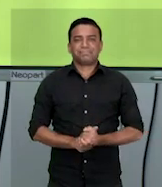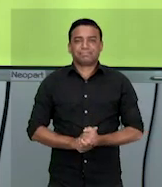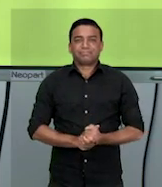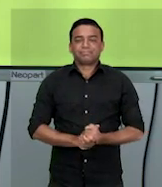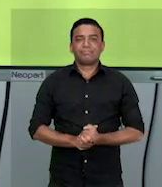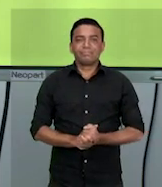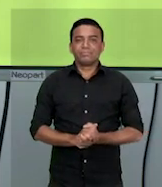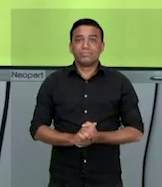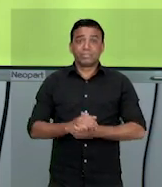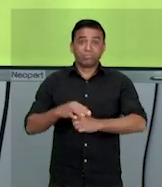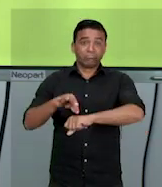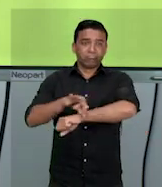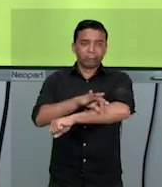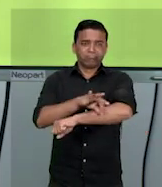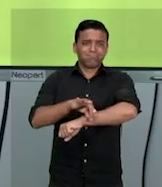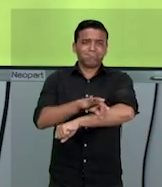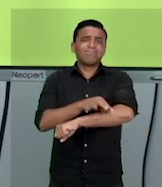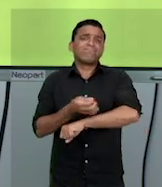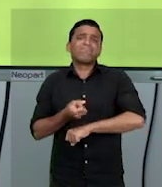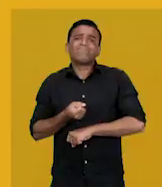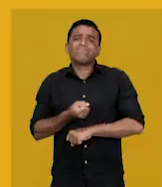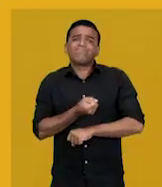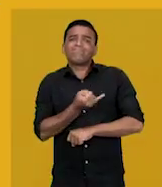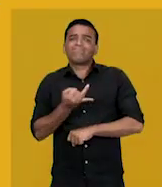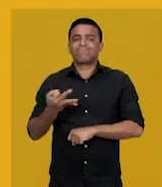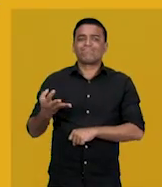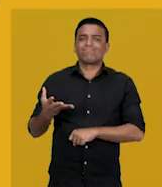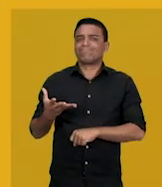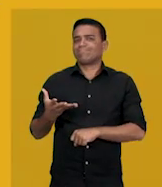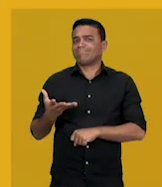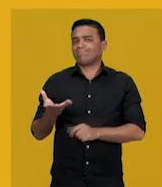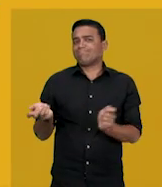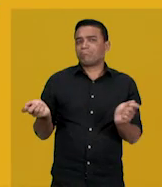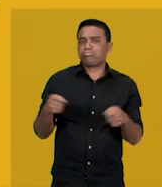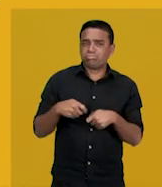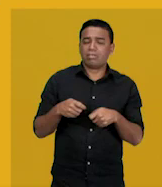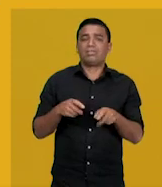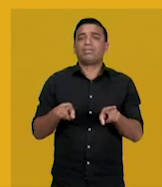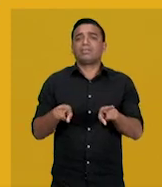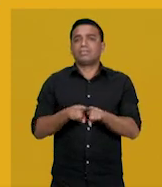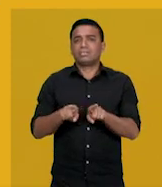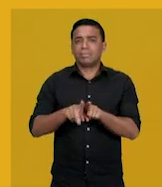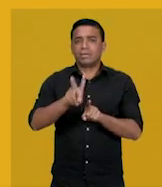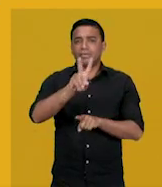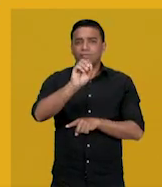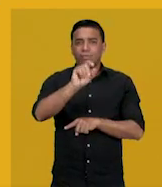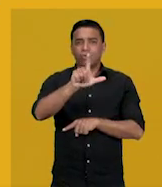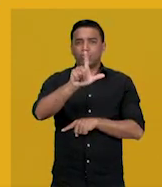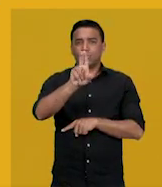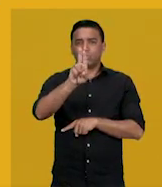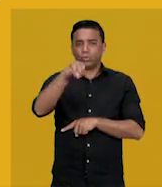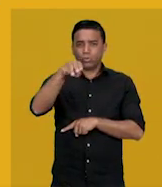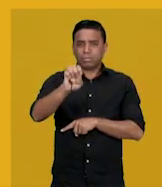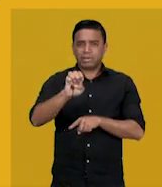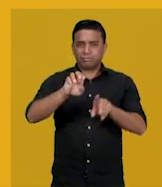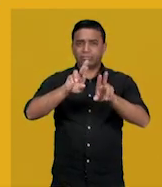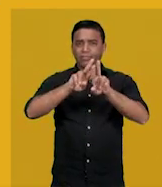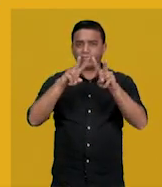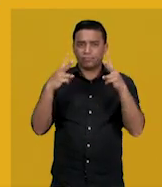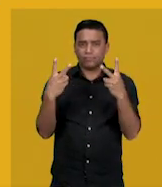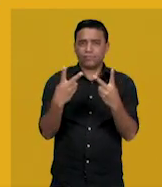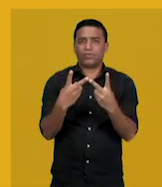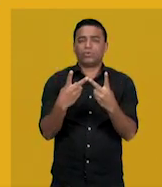As medidas de capacidade e volume, nós podemos definir, né, no interior